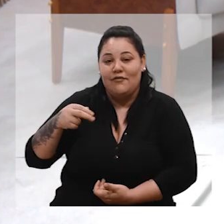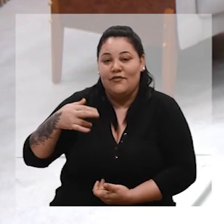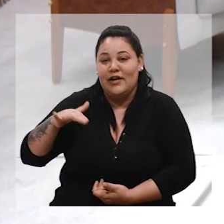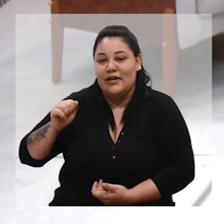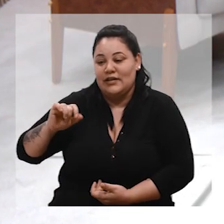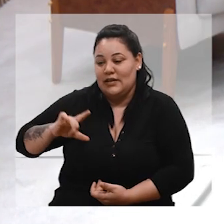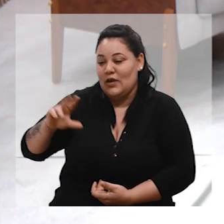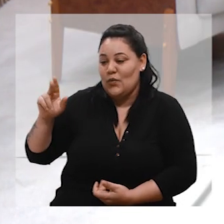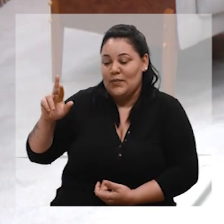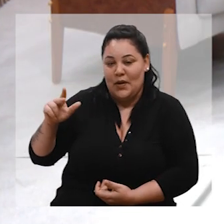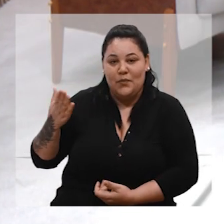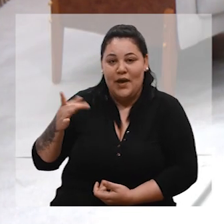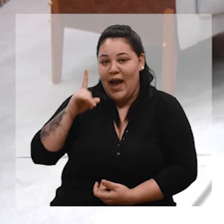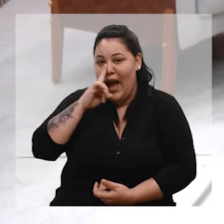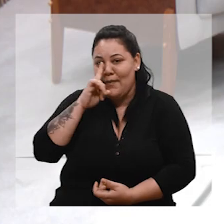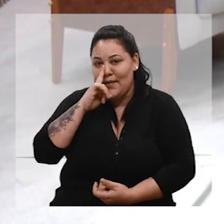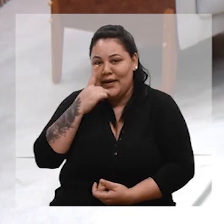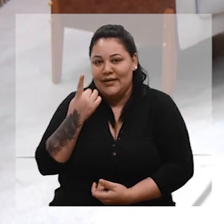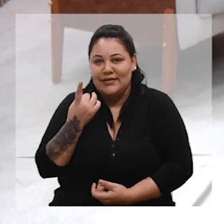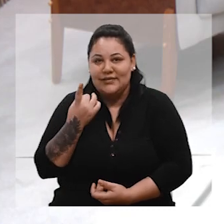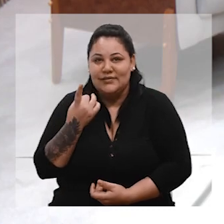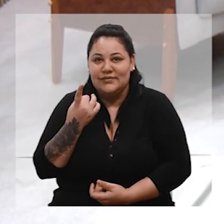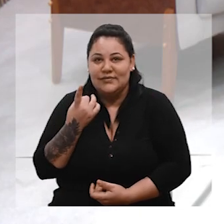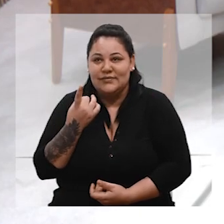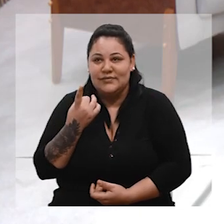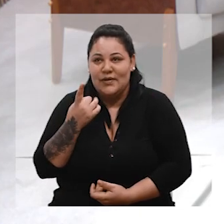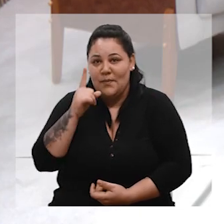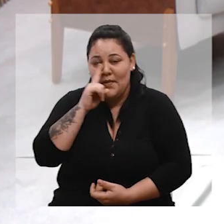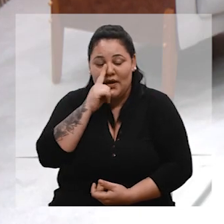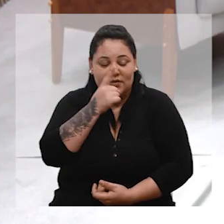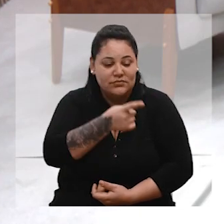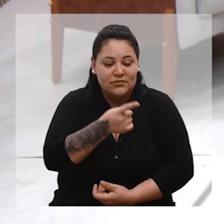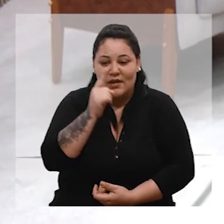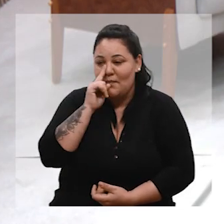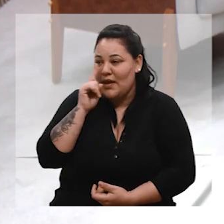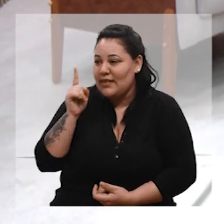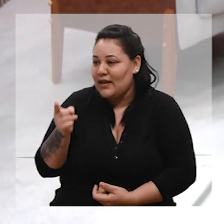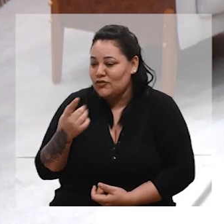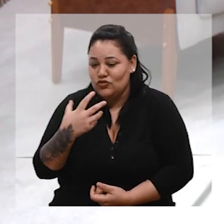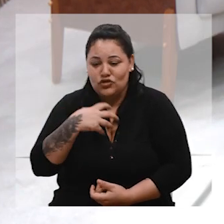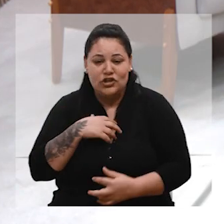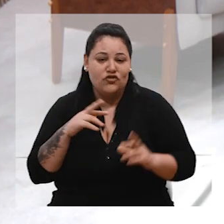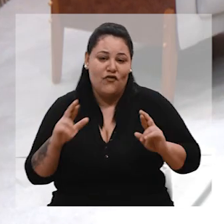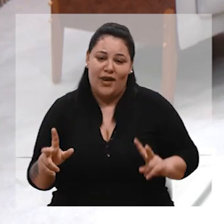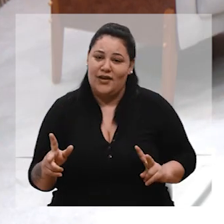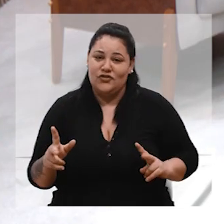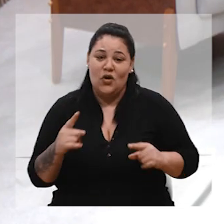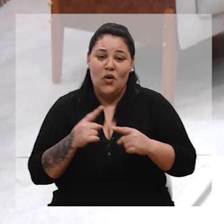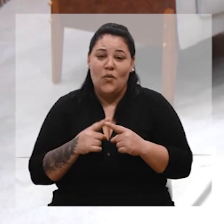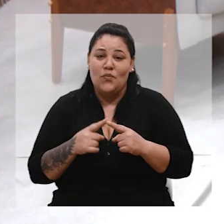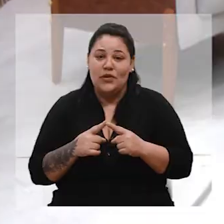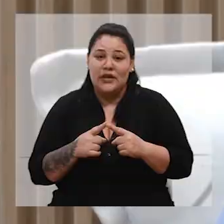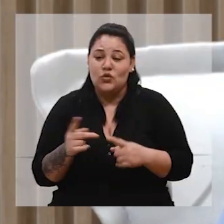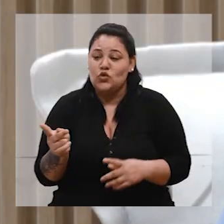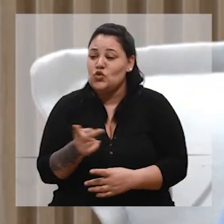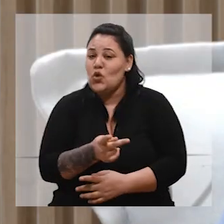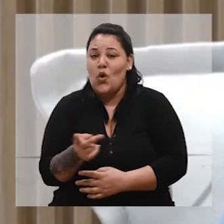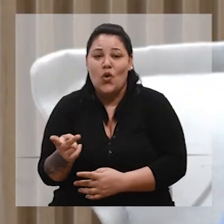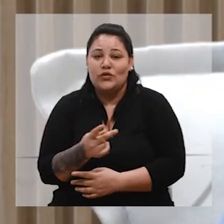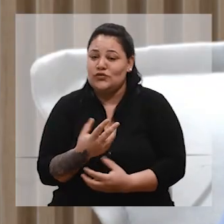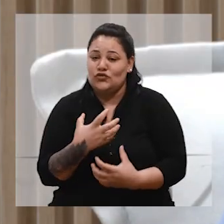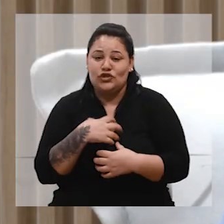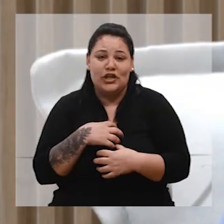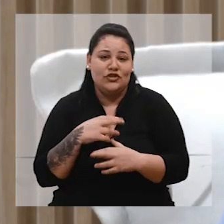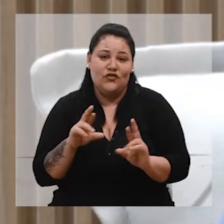A Vânia tem um irmão e a mãe dela tua mãe foi mãe de um e mãe de outro de modos diferentes, porque